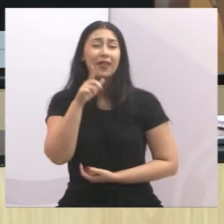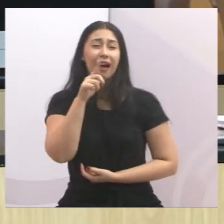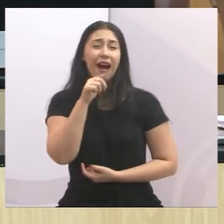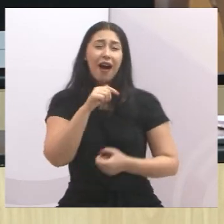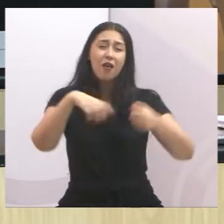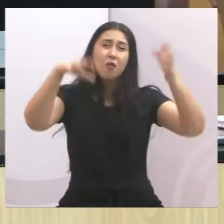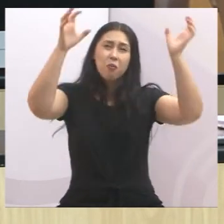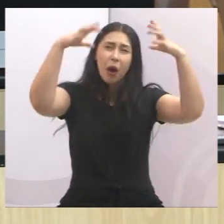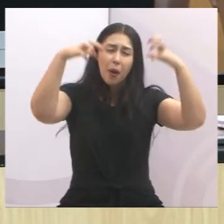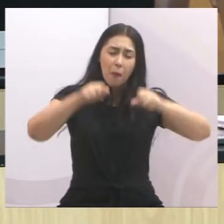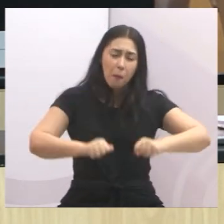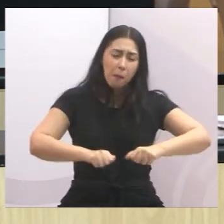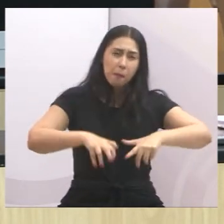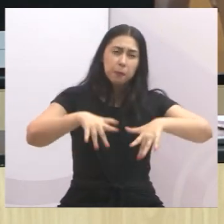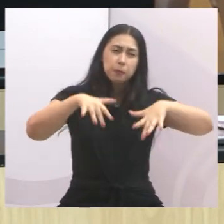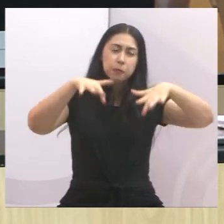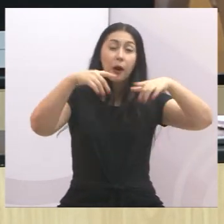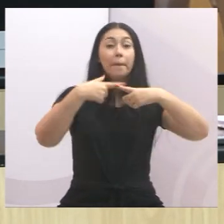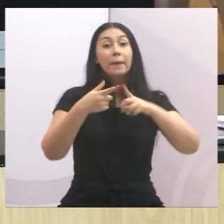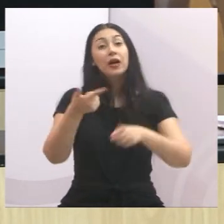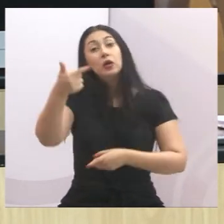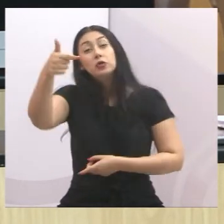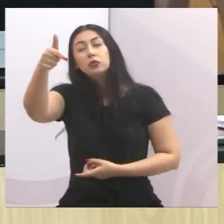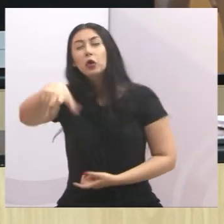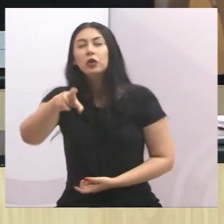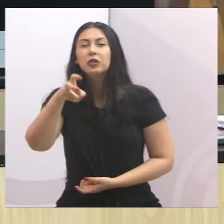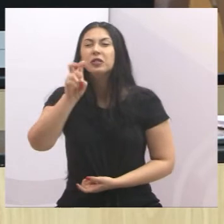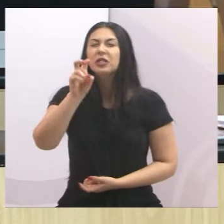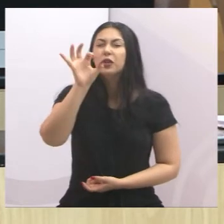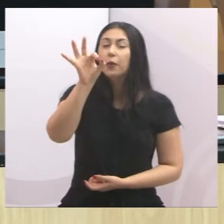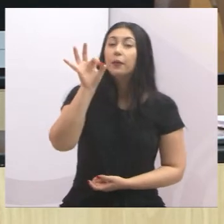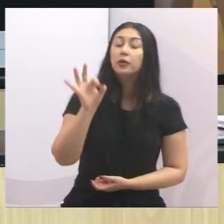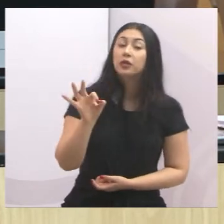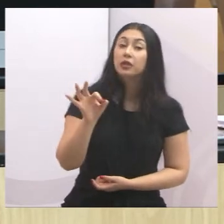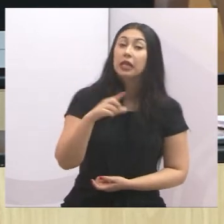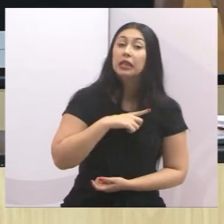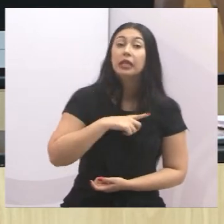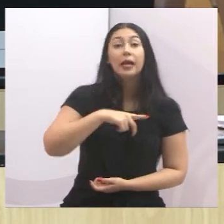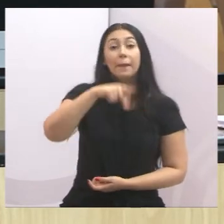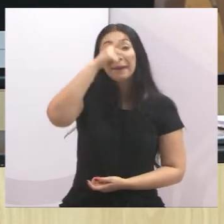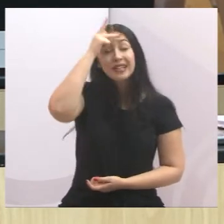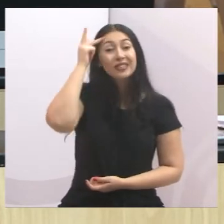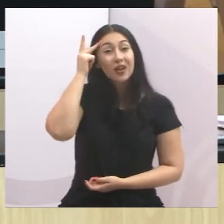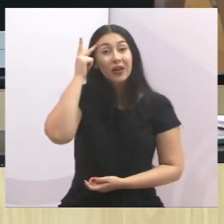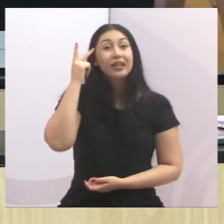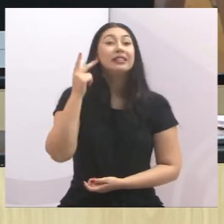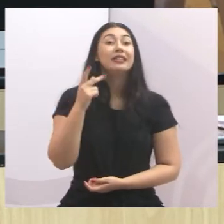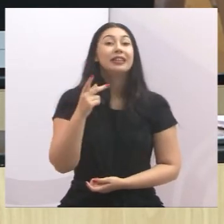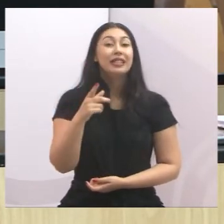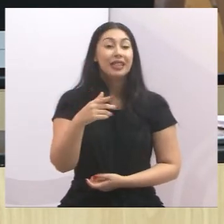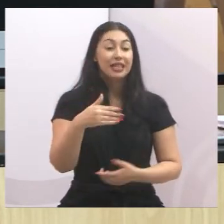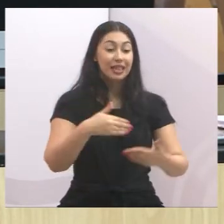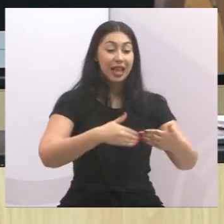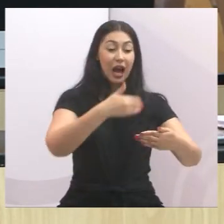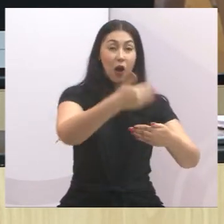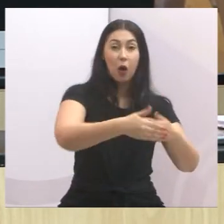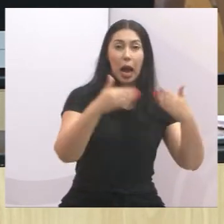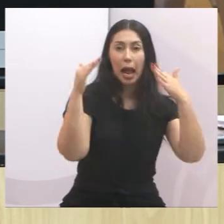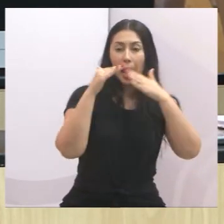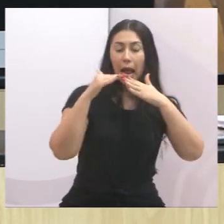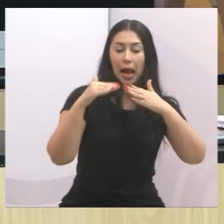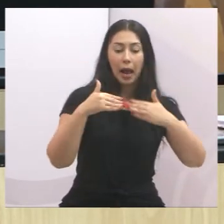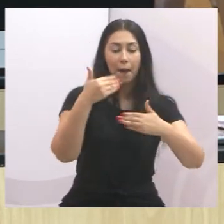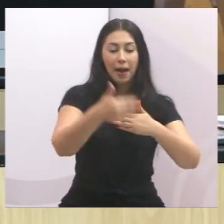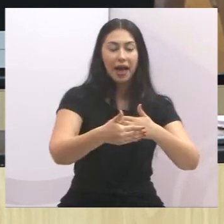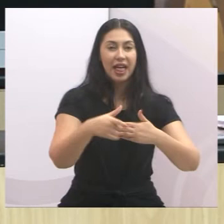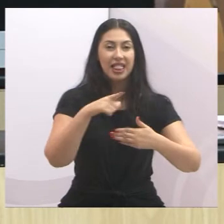anos, os 5% são os moradores que, por análise de engenharia, tiveram em sua porta a colocação de galerias, as quais apresentam